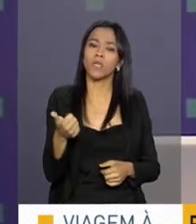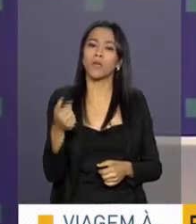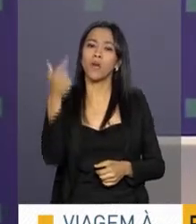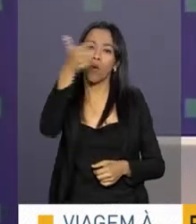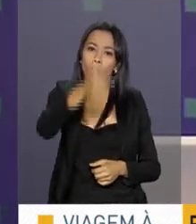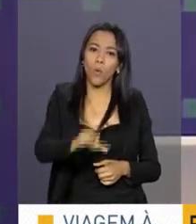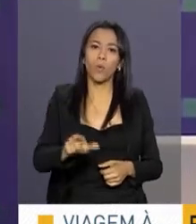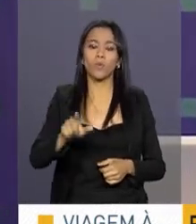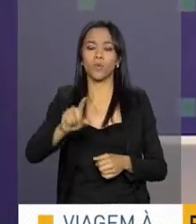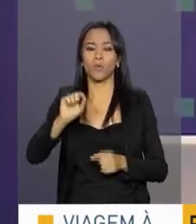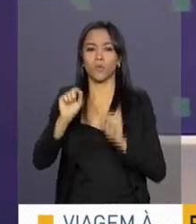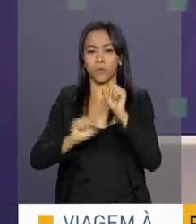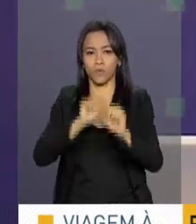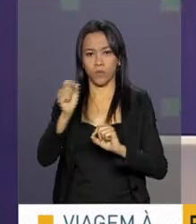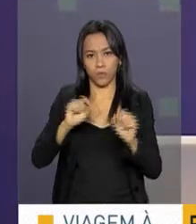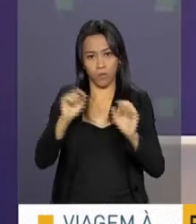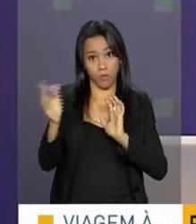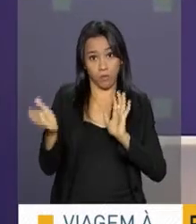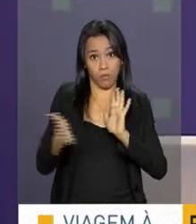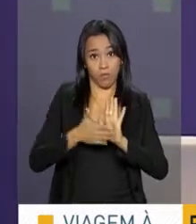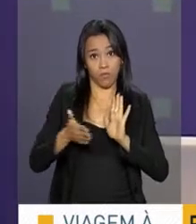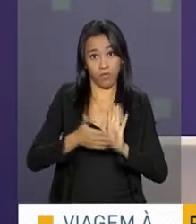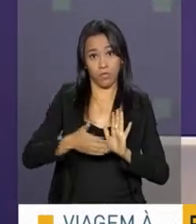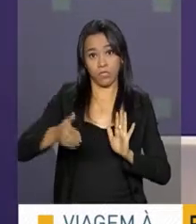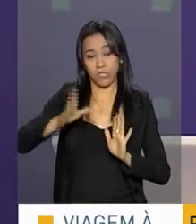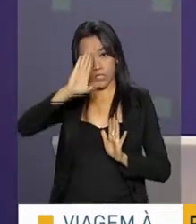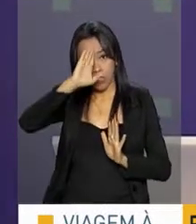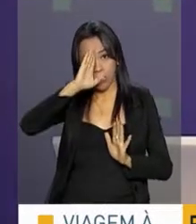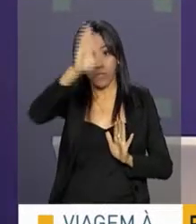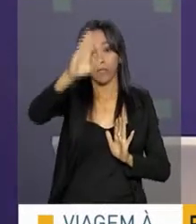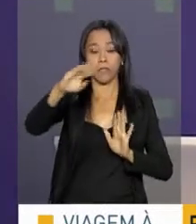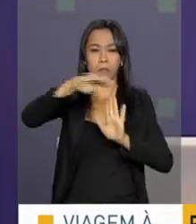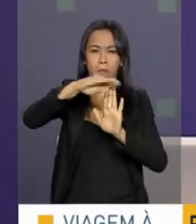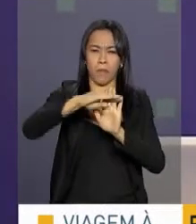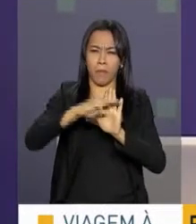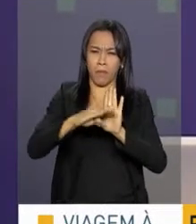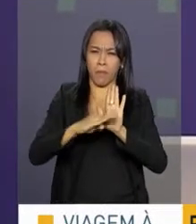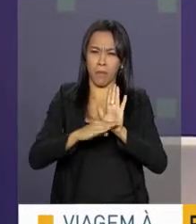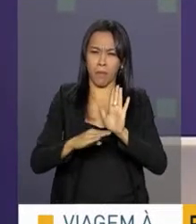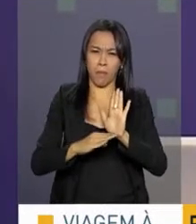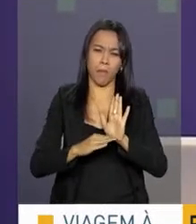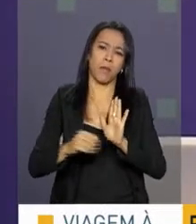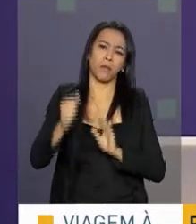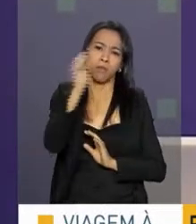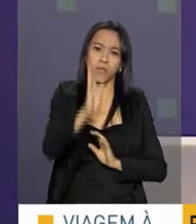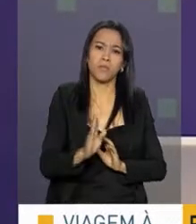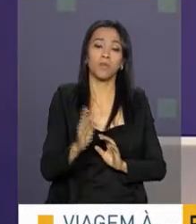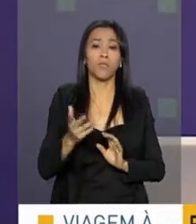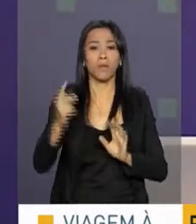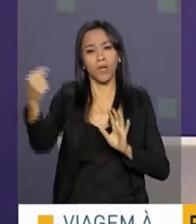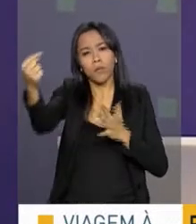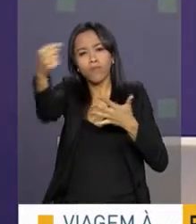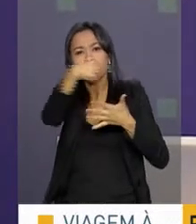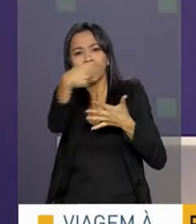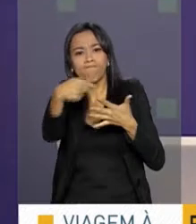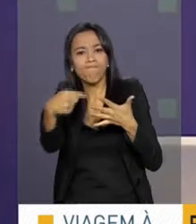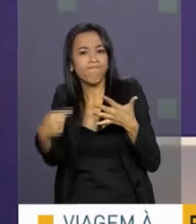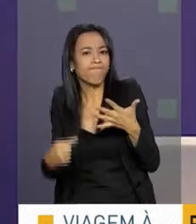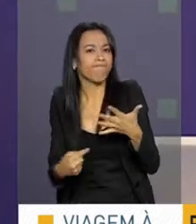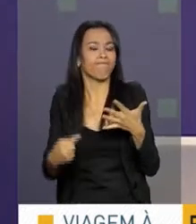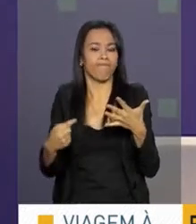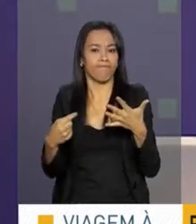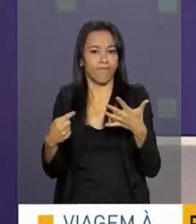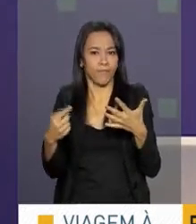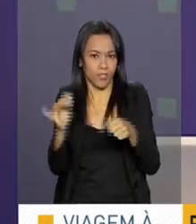marco regulatório nos diversos setores do país. Esse conjunto de